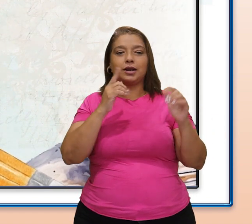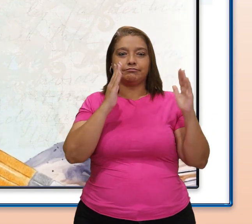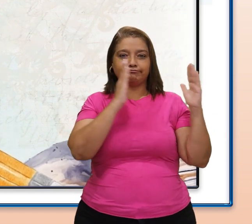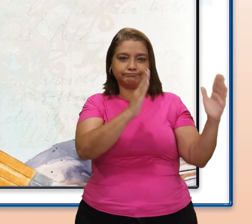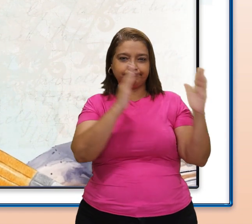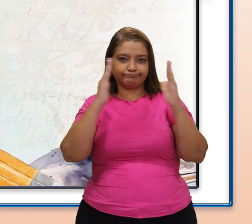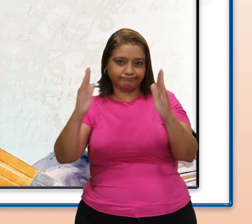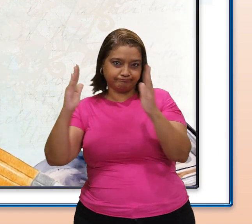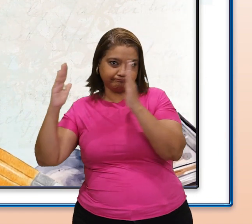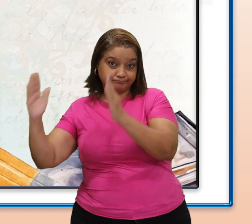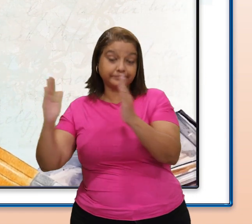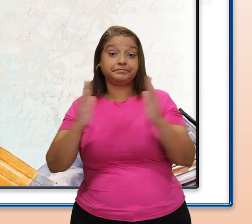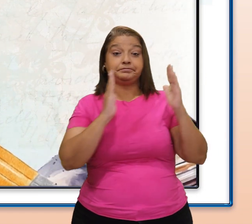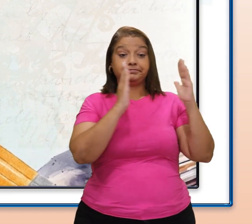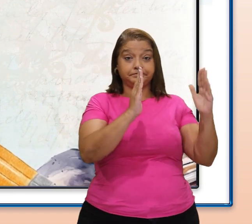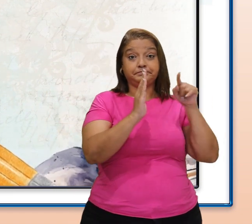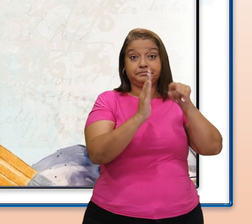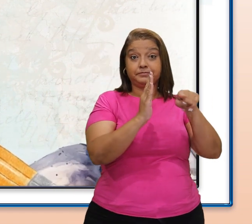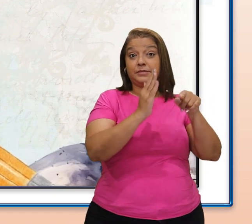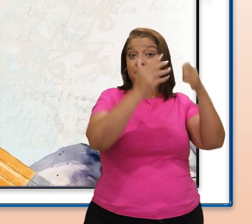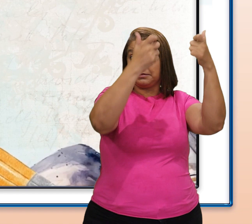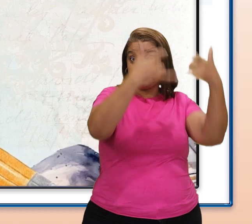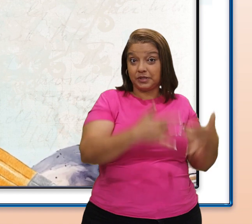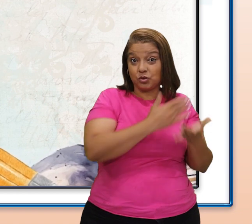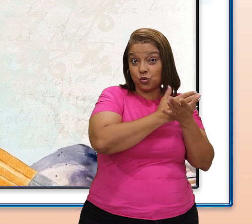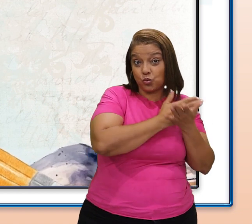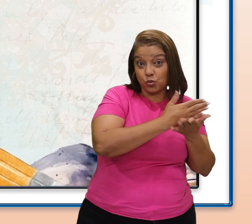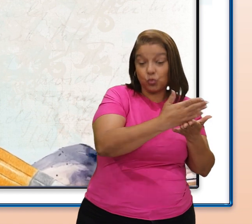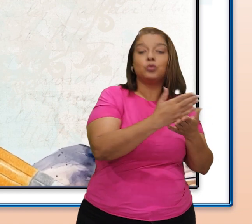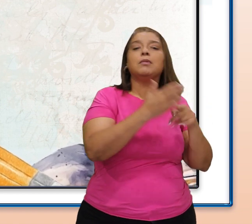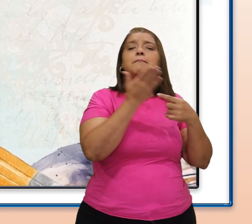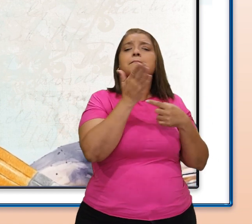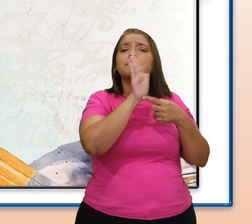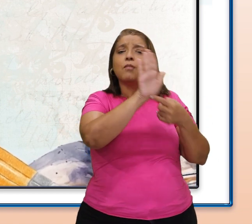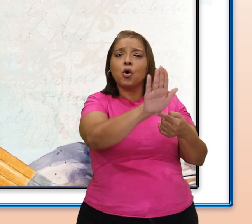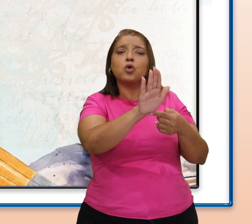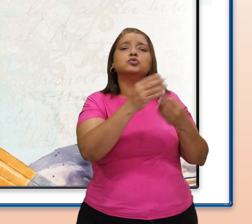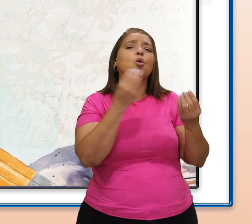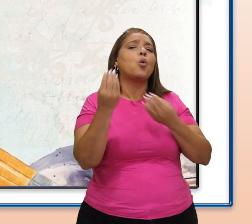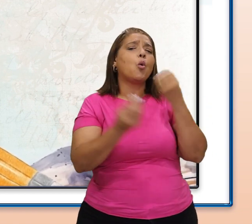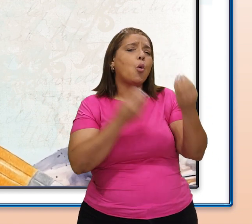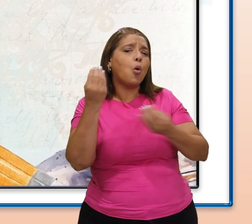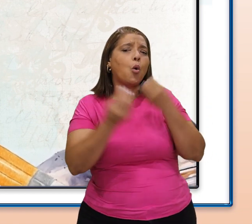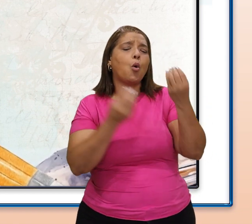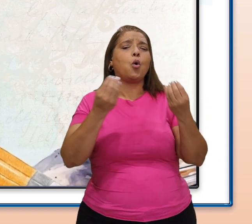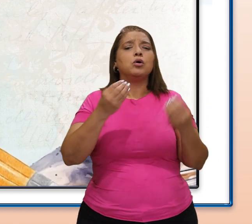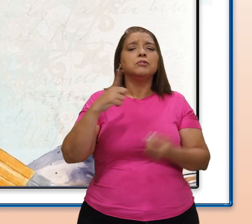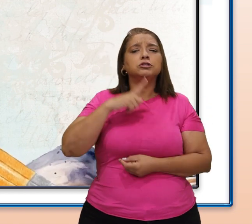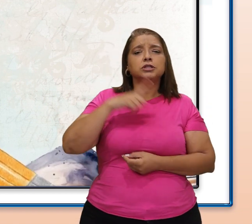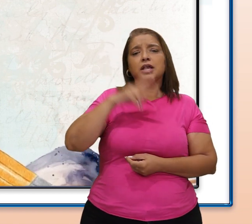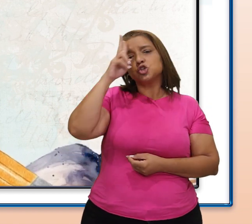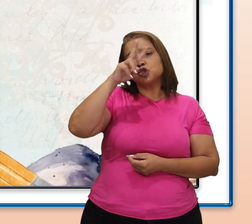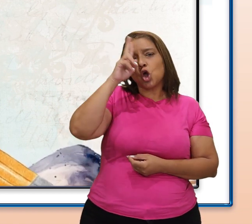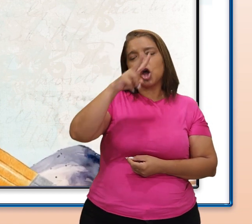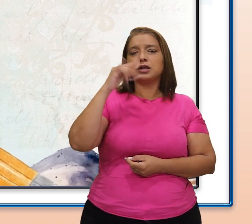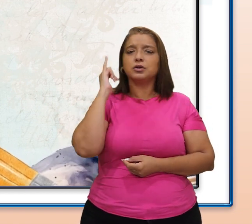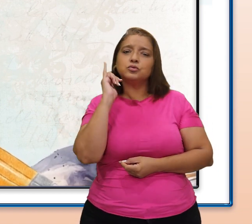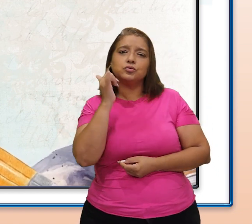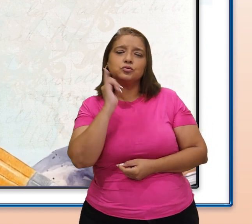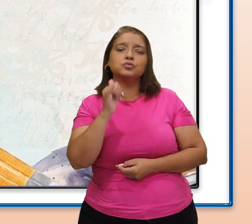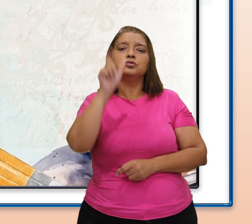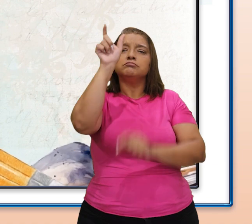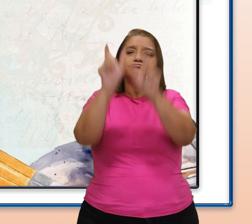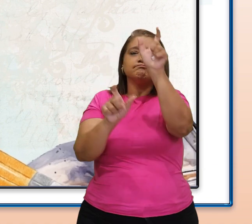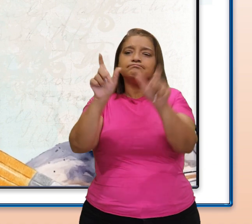partes: a situação inicial, que é a apresentação das circunstâncias da história,